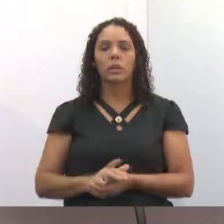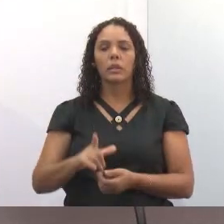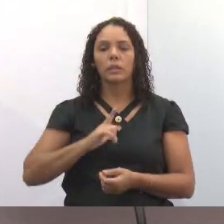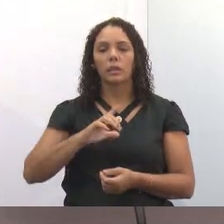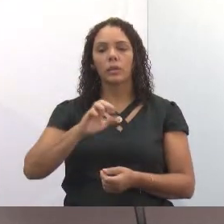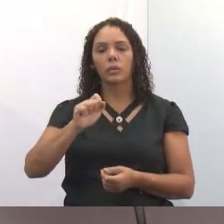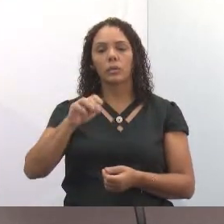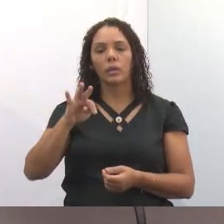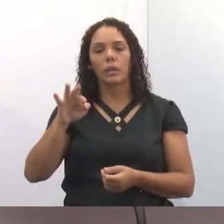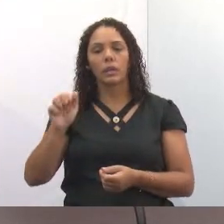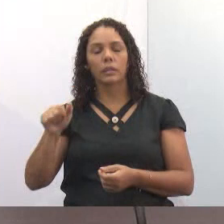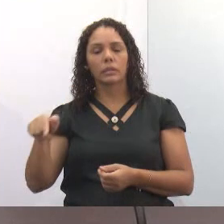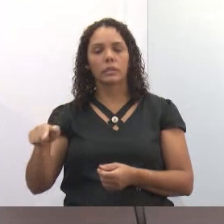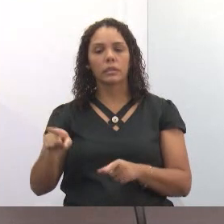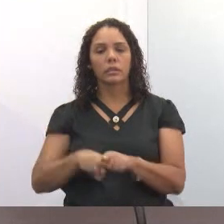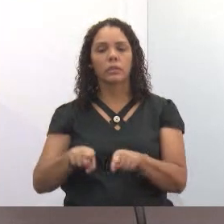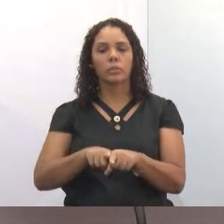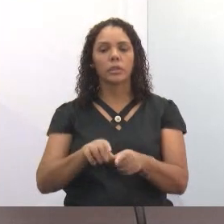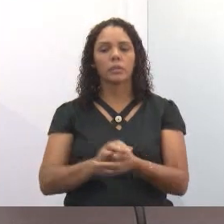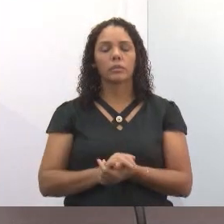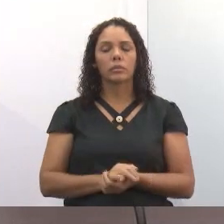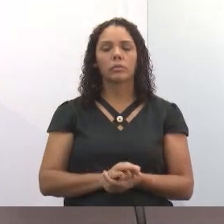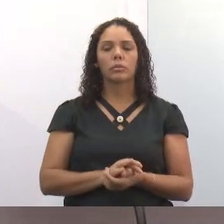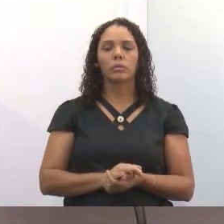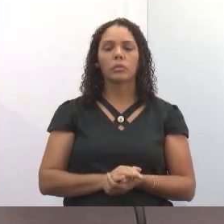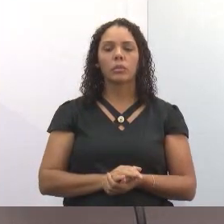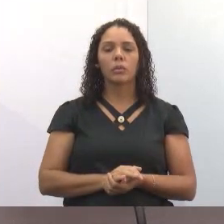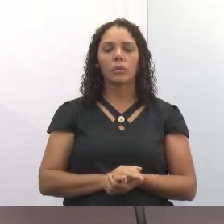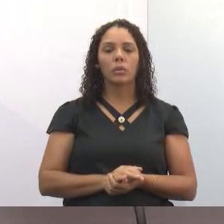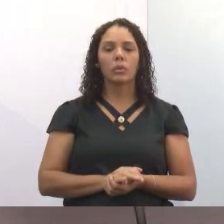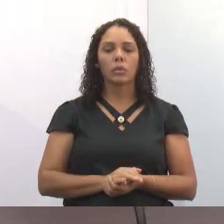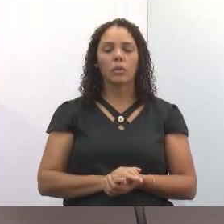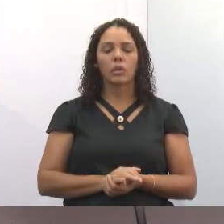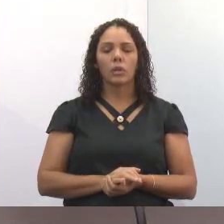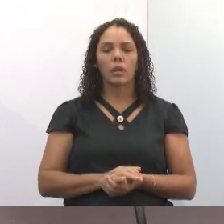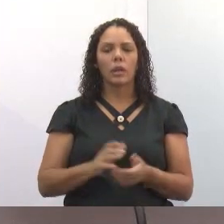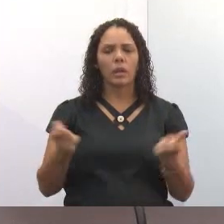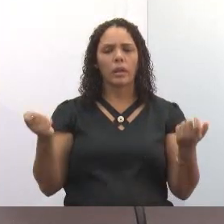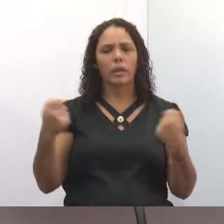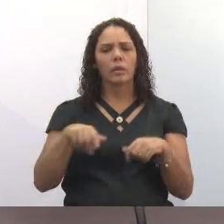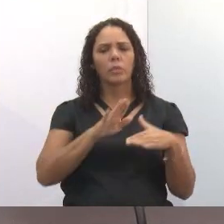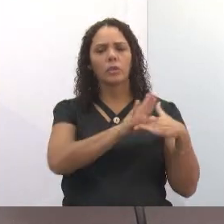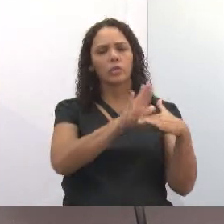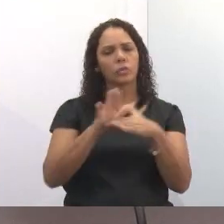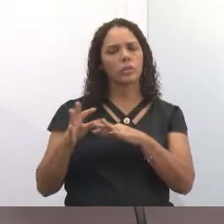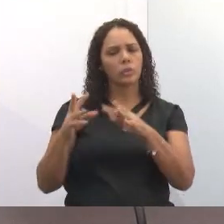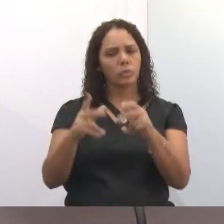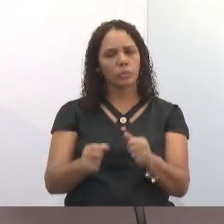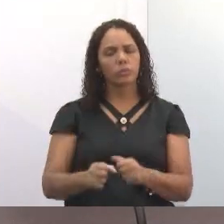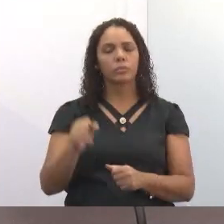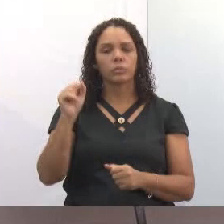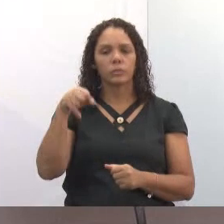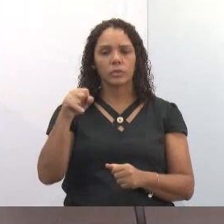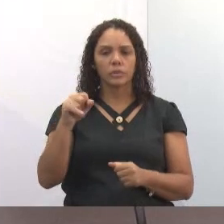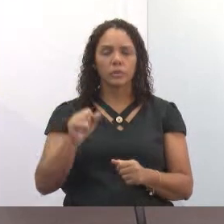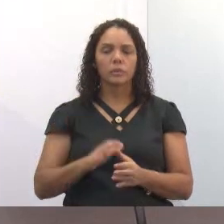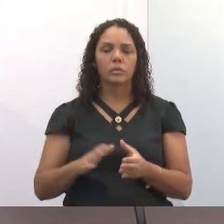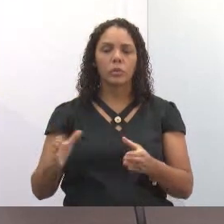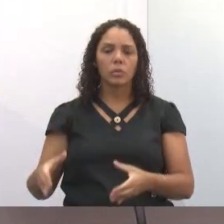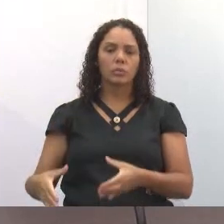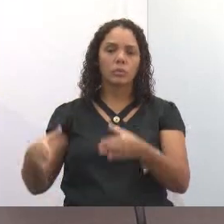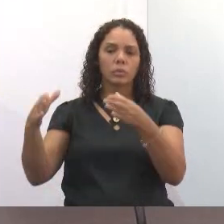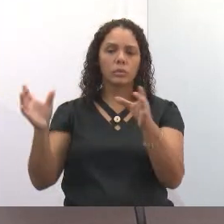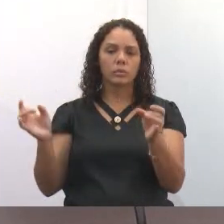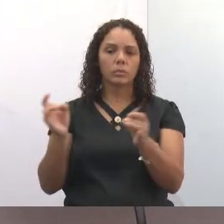instalada. Pergunta número 1.1. O dispositivo tem sido suficiente para atender toda a demanda? Sim, os reservatórios têm